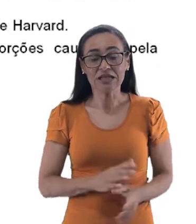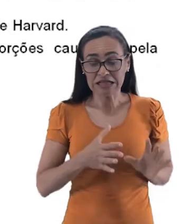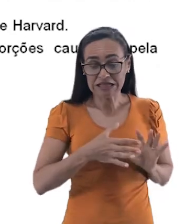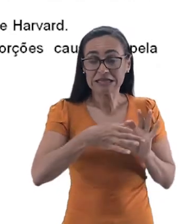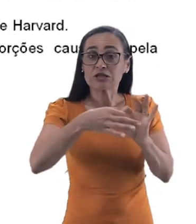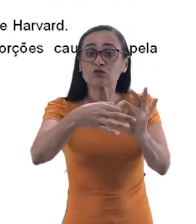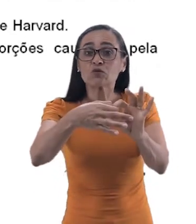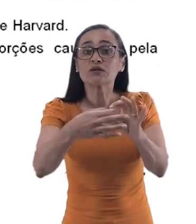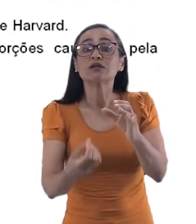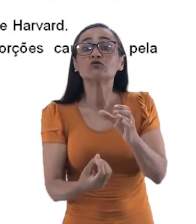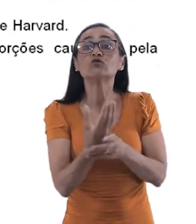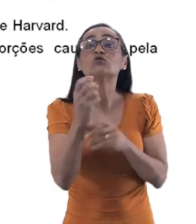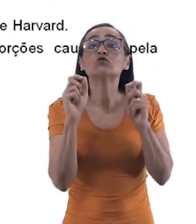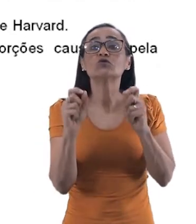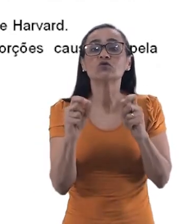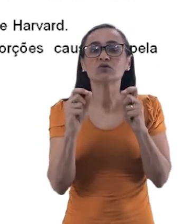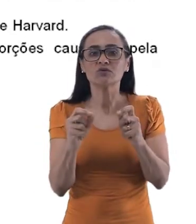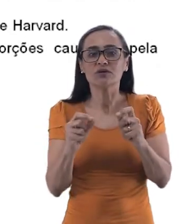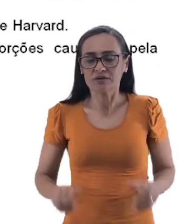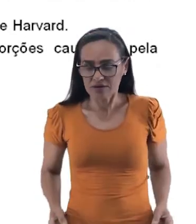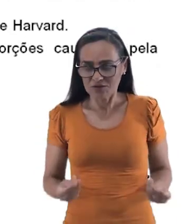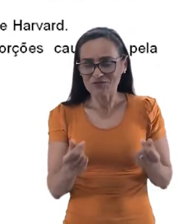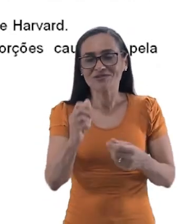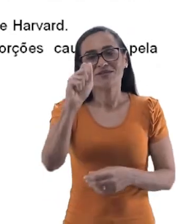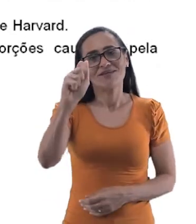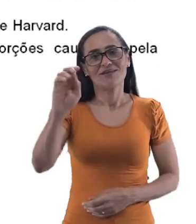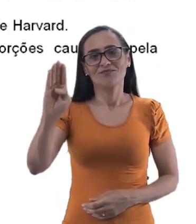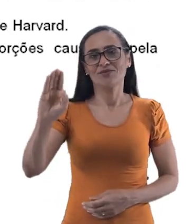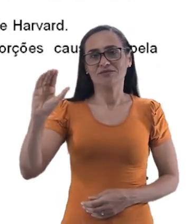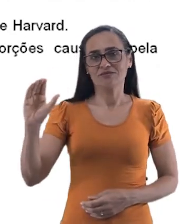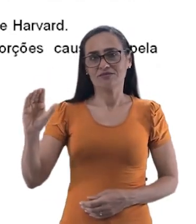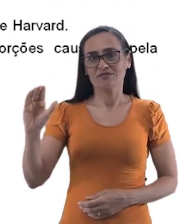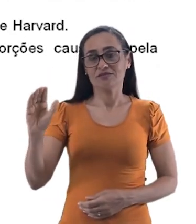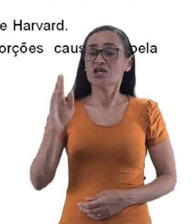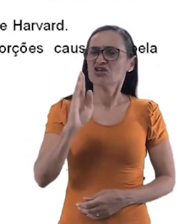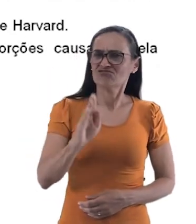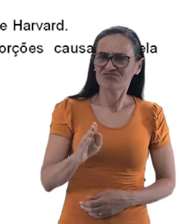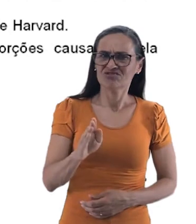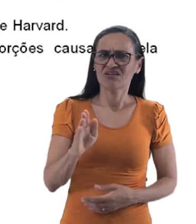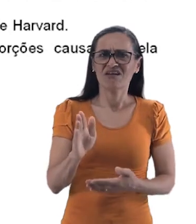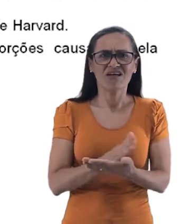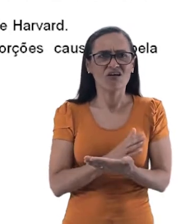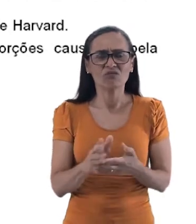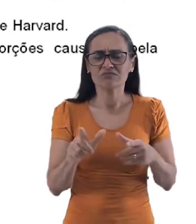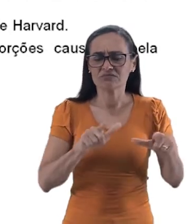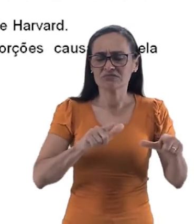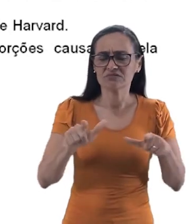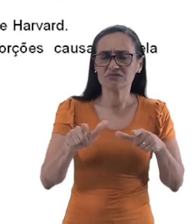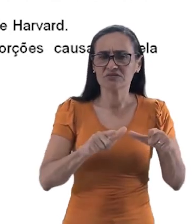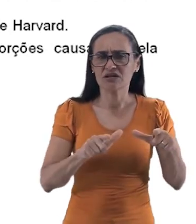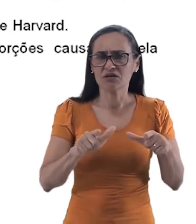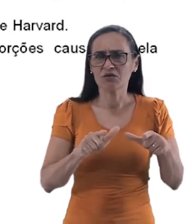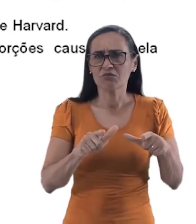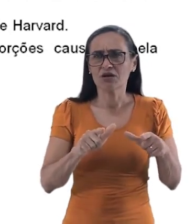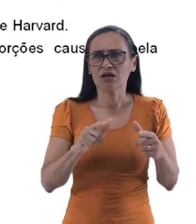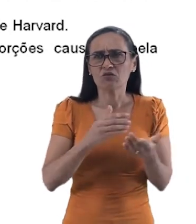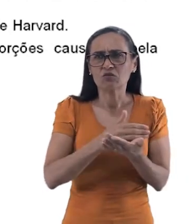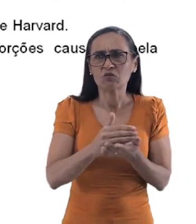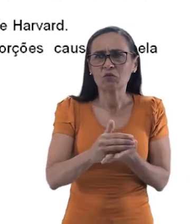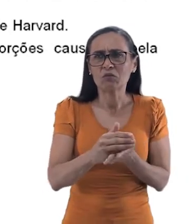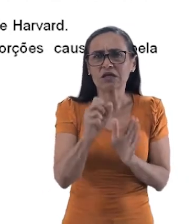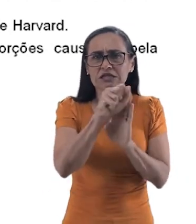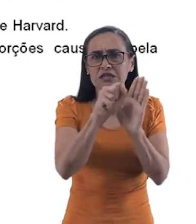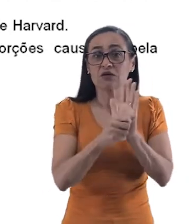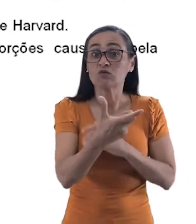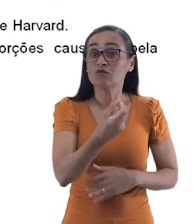Nesse contexto, surge o custeio ABC. Já existiam alguns trabalhos no início